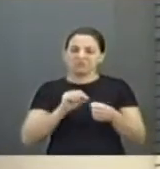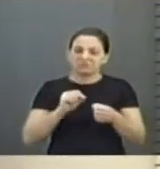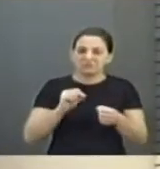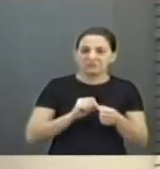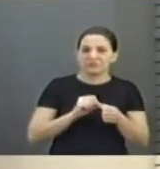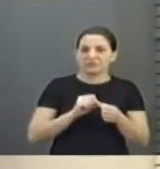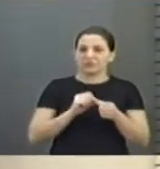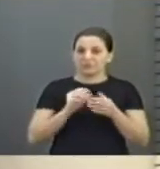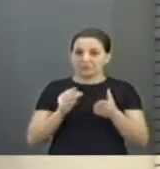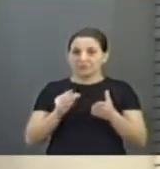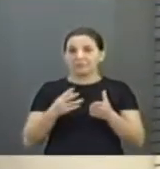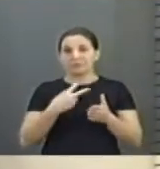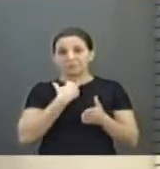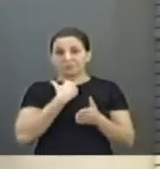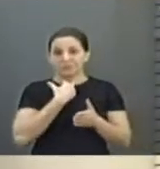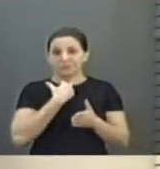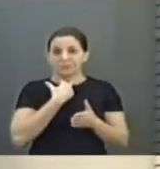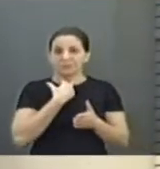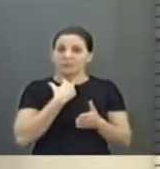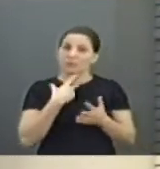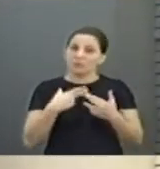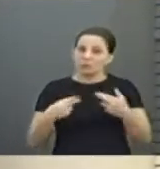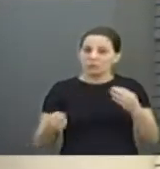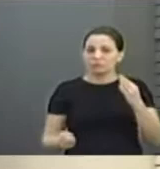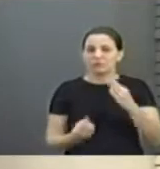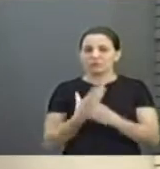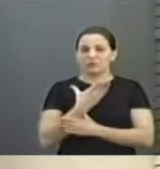determinadas coisas acontecem ao acaso.